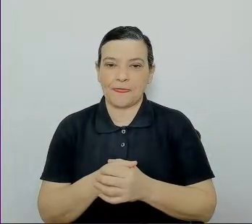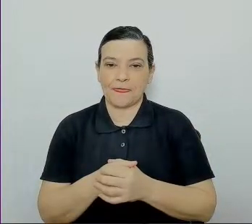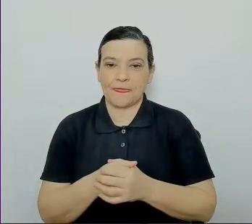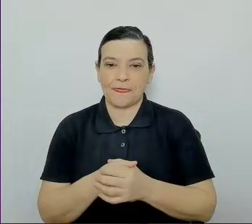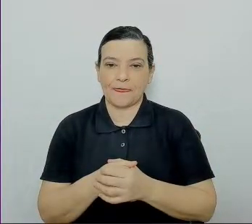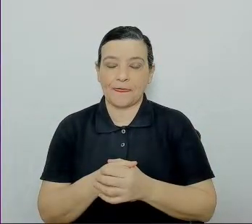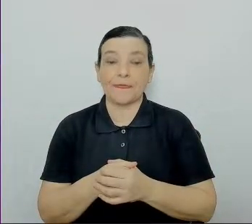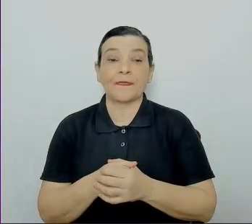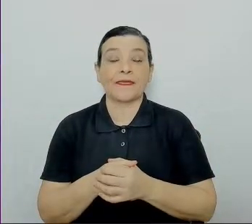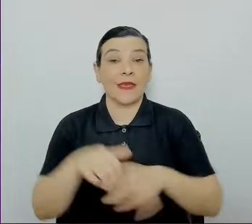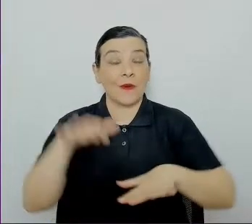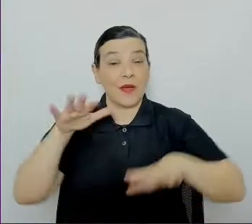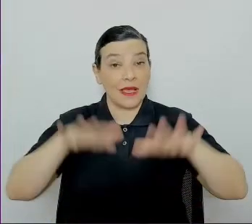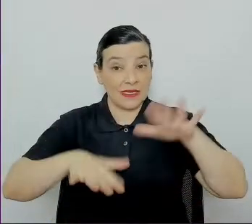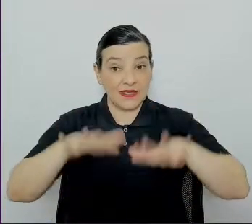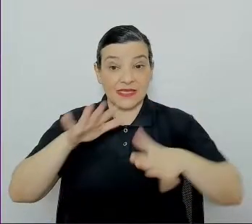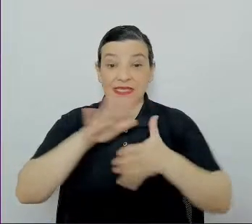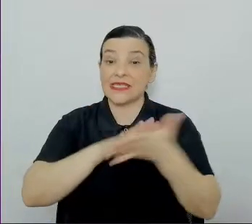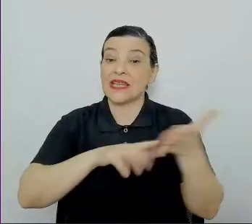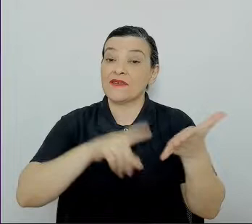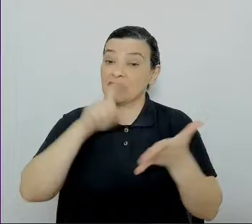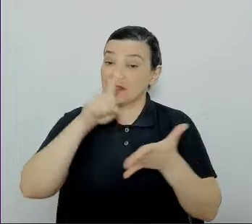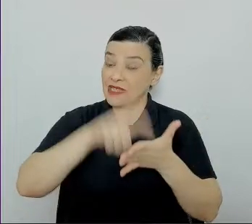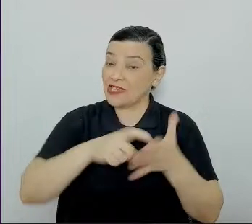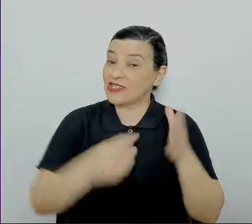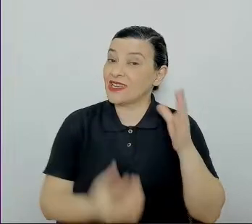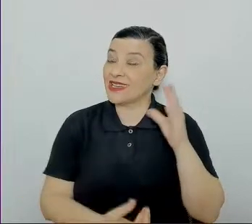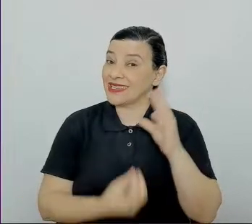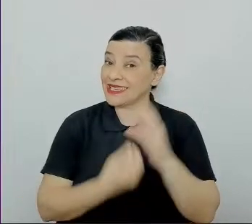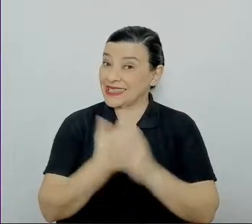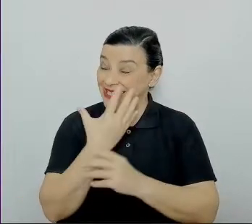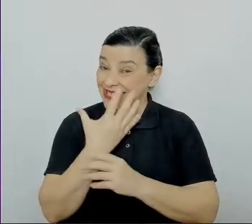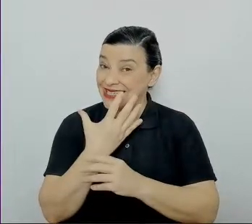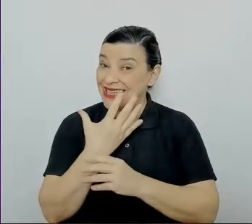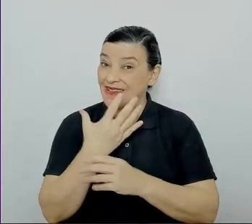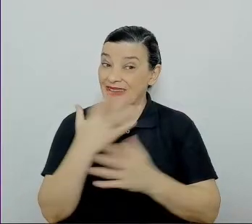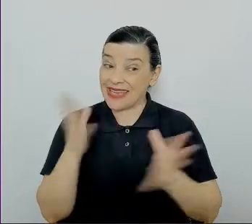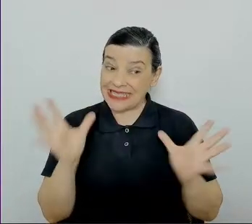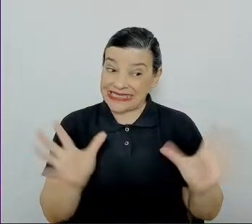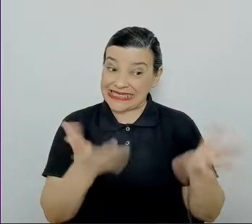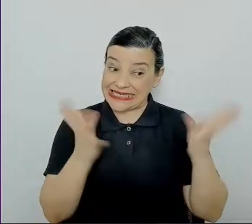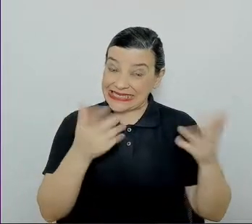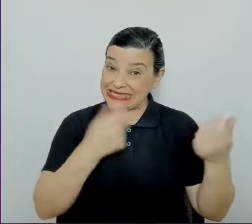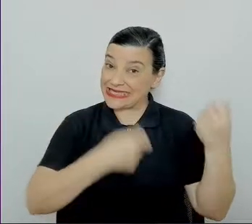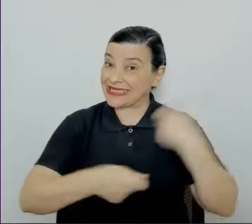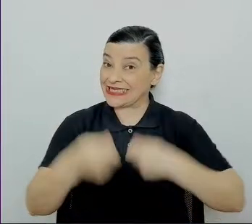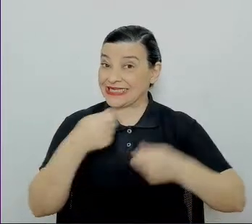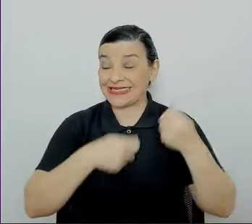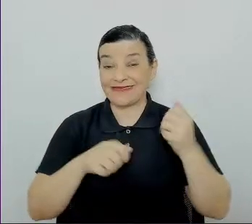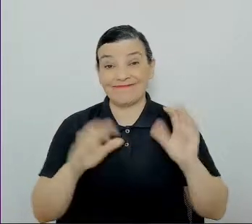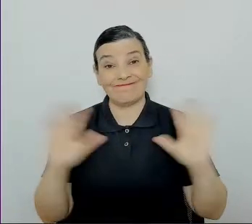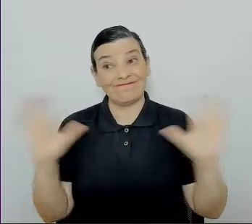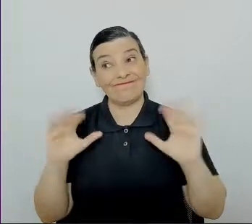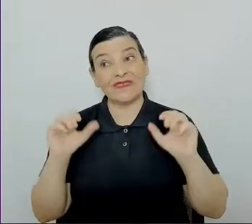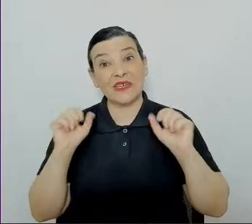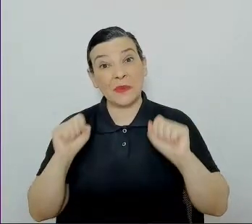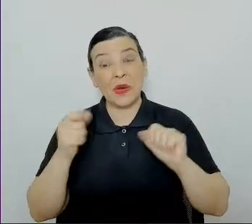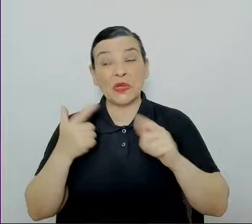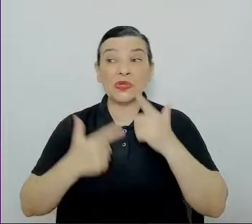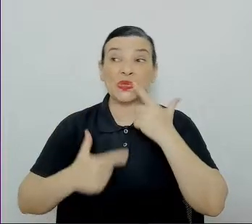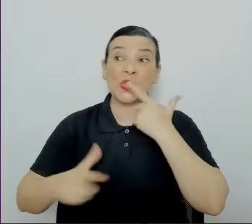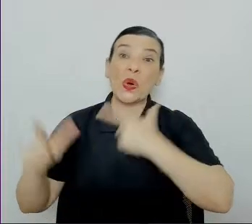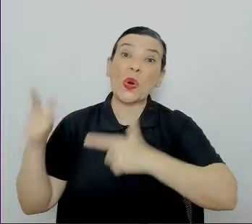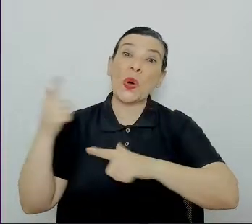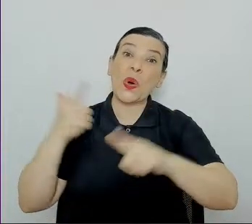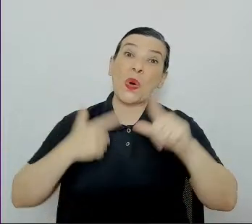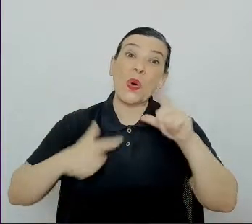Então, muitas vezes, as funcionalidades que a gente cria, elas não vão gerar impacto no negócio, mas elas podem estar gerando impacto em outras frentes e a gente não está enxergando. Por isso que a gente tem que